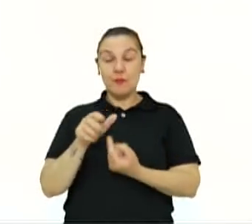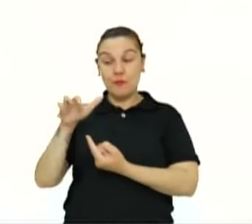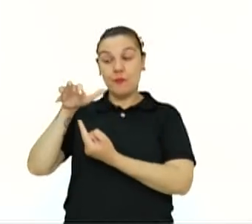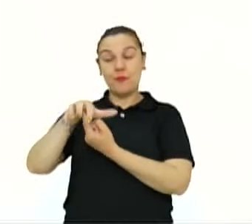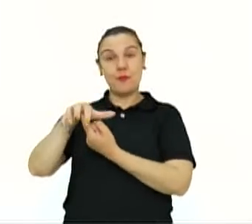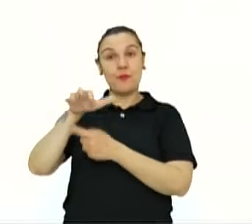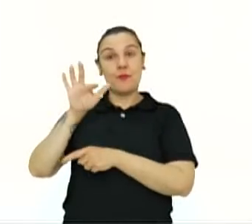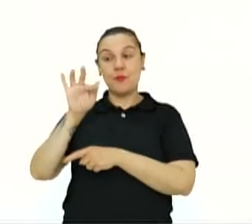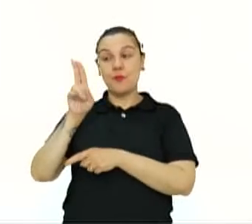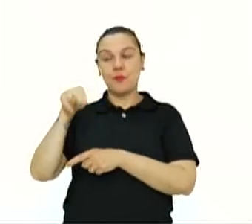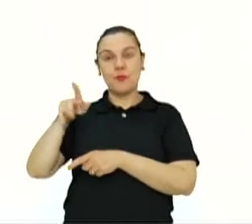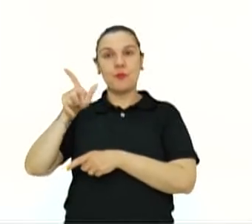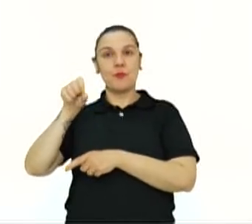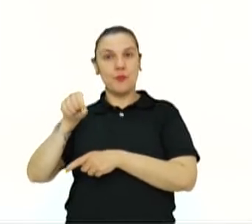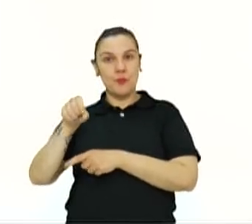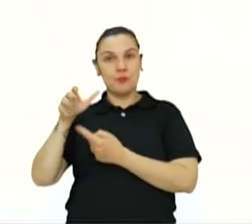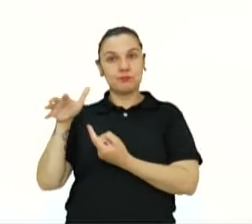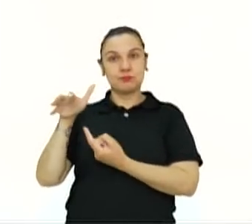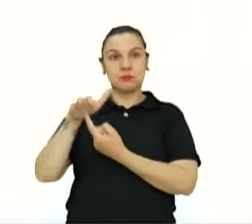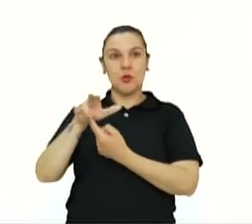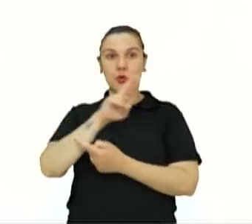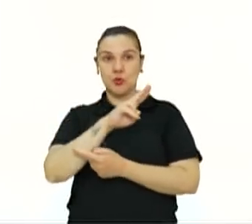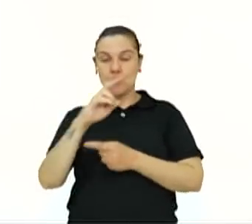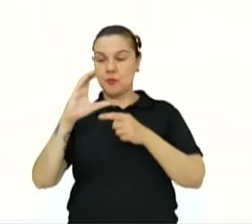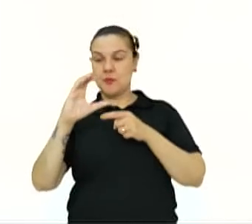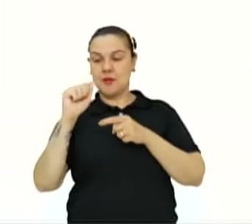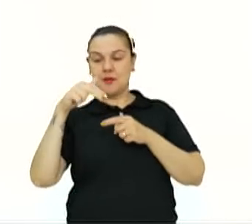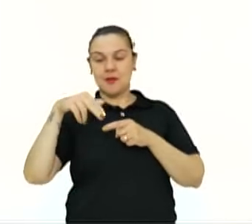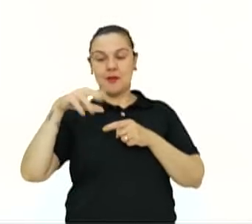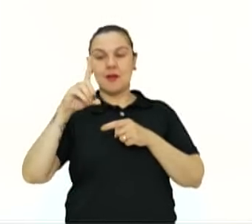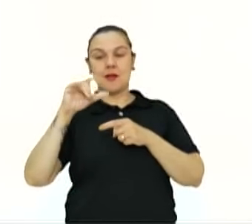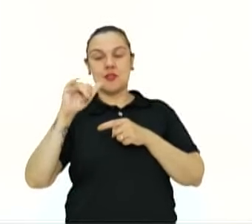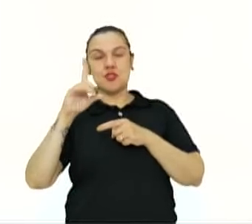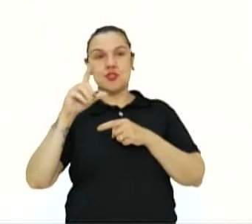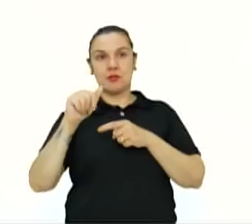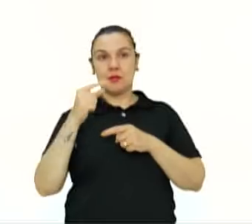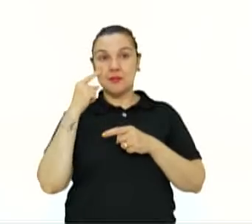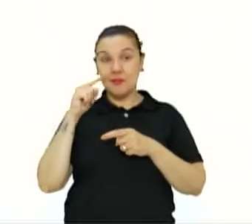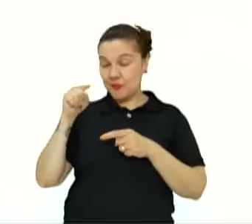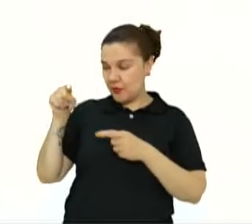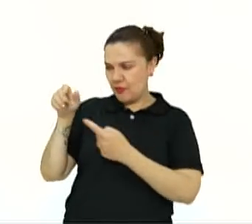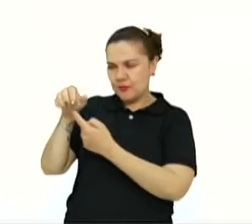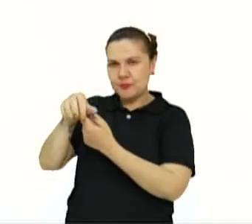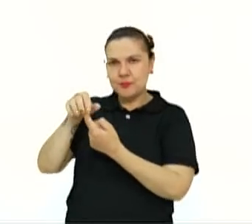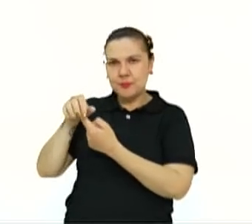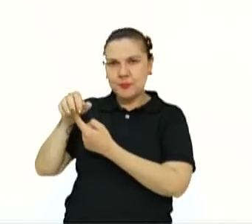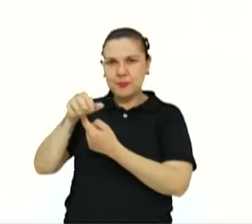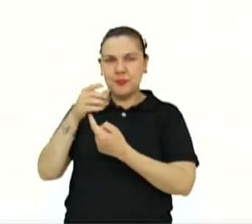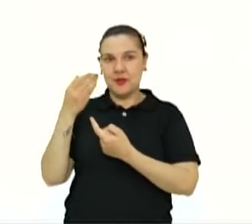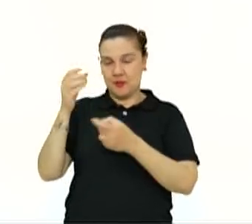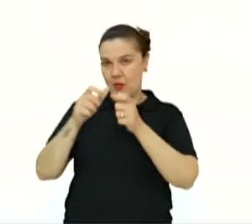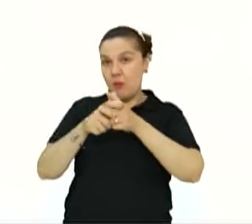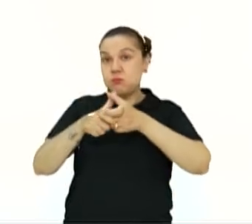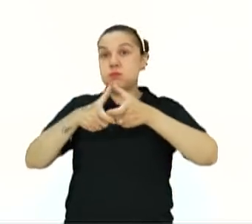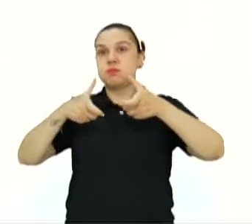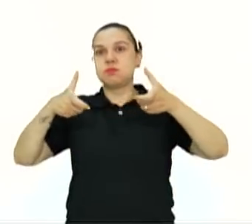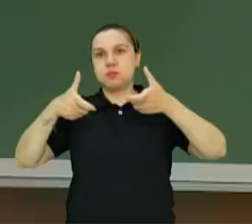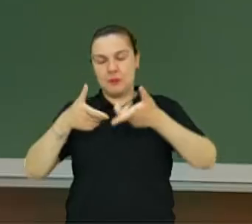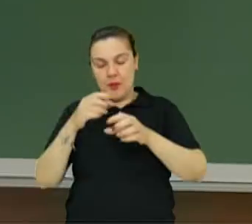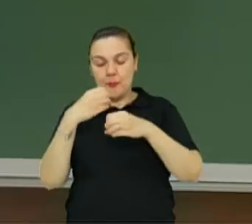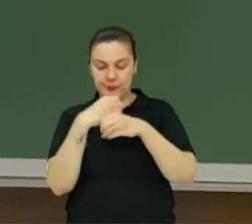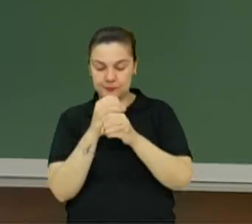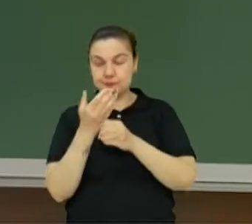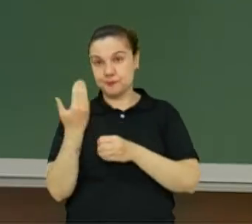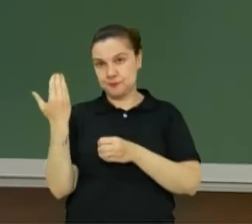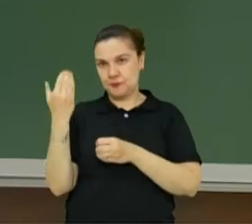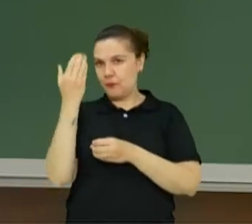um fungo chamado cândida, tá? Esses fungos aqui, ó. É claro que, né, essa imagem é de microscópio,